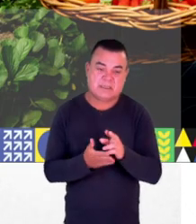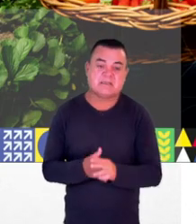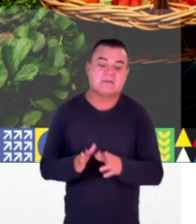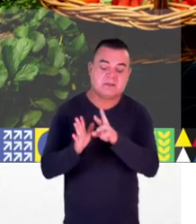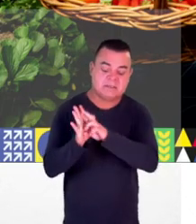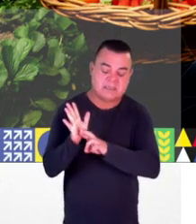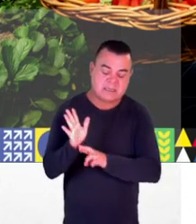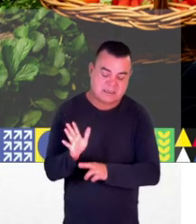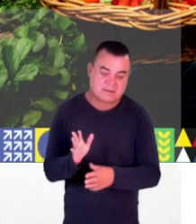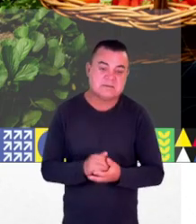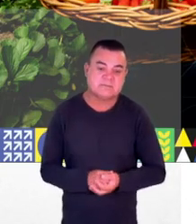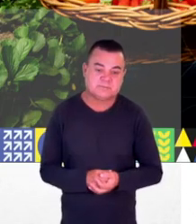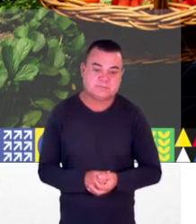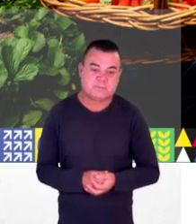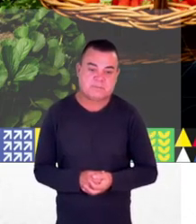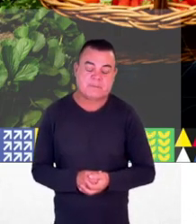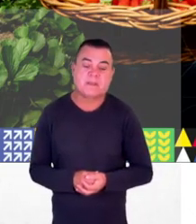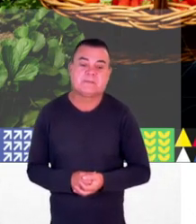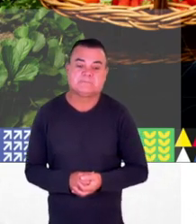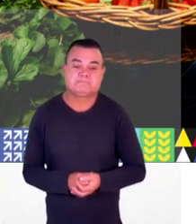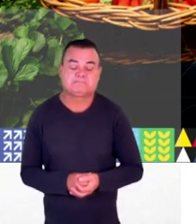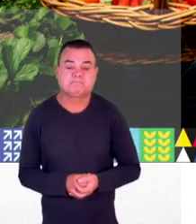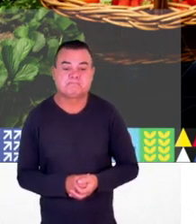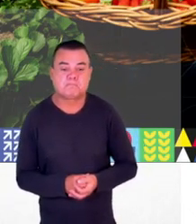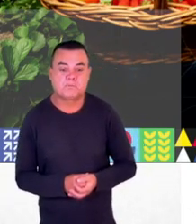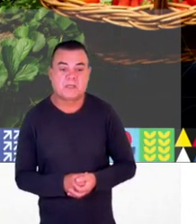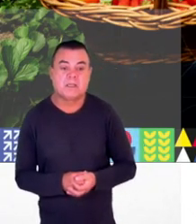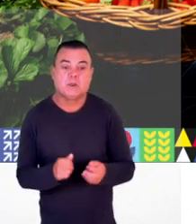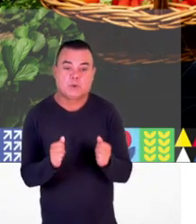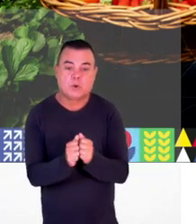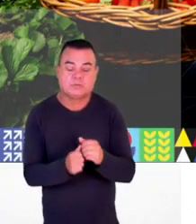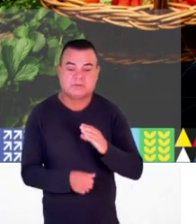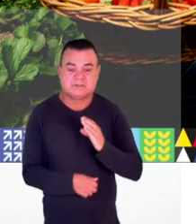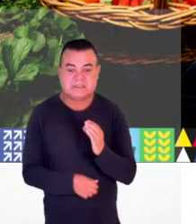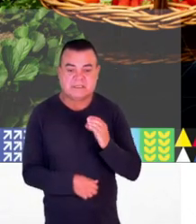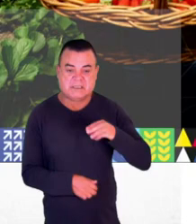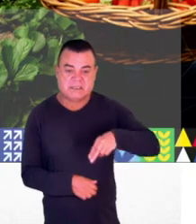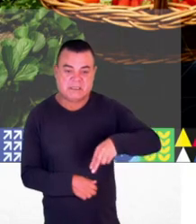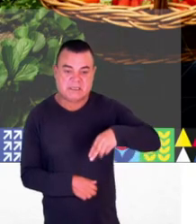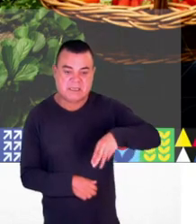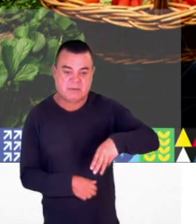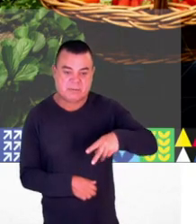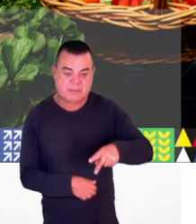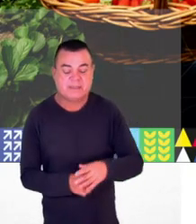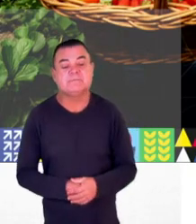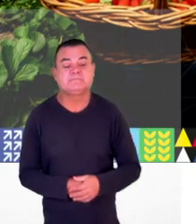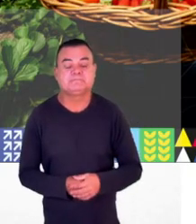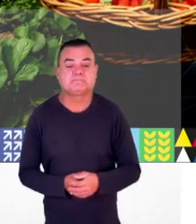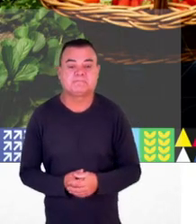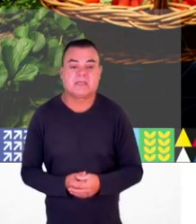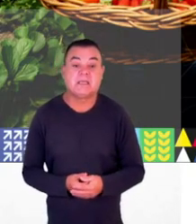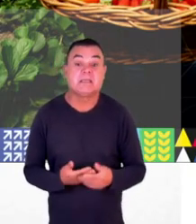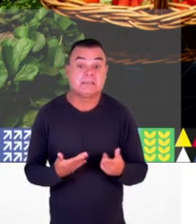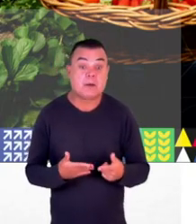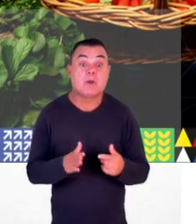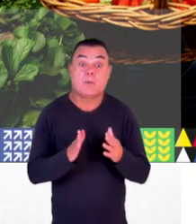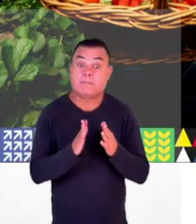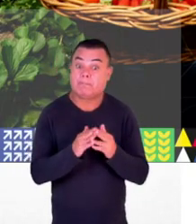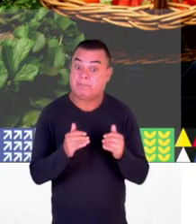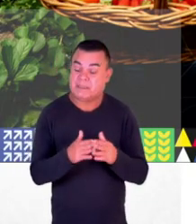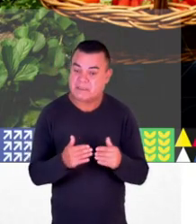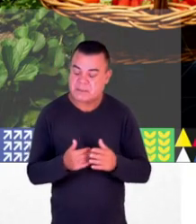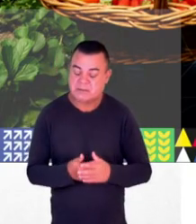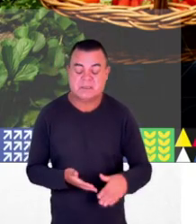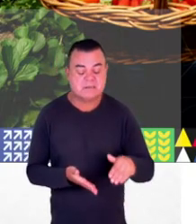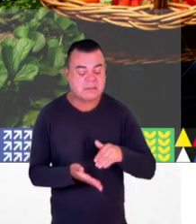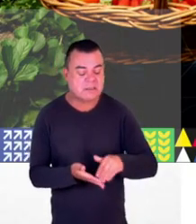vindas aqui também do com o cnp eh cnmp Então já para deixar aqui também algo que foi um pedido explícito né da